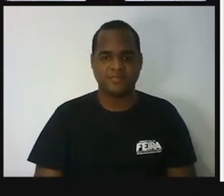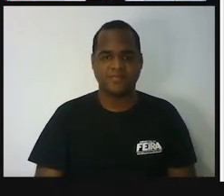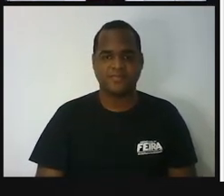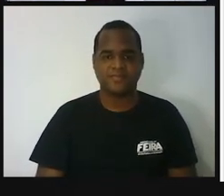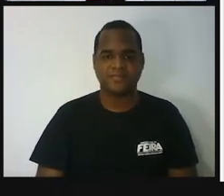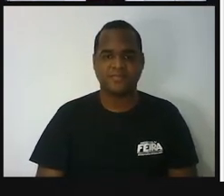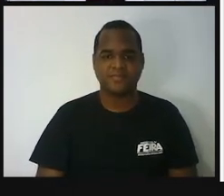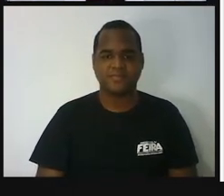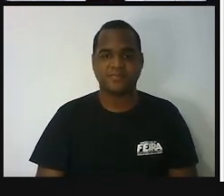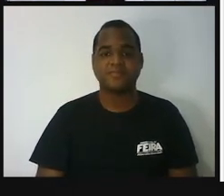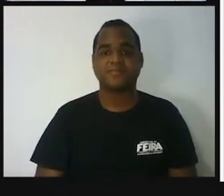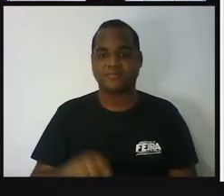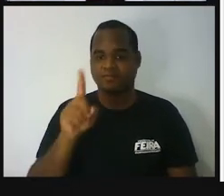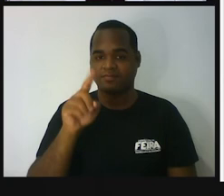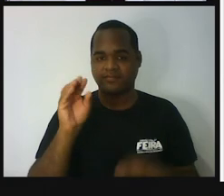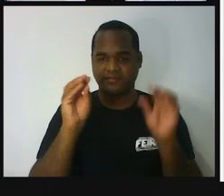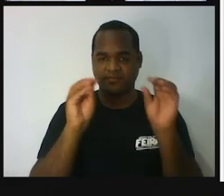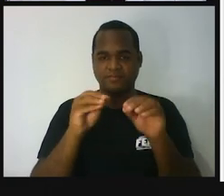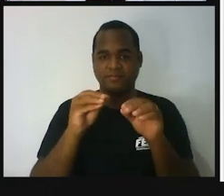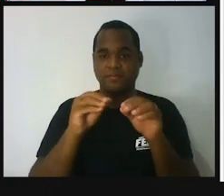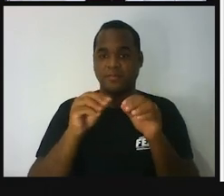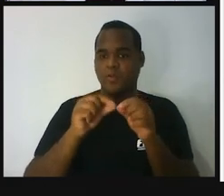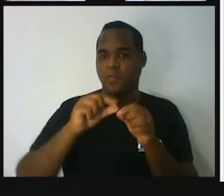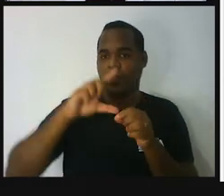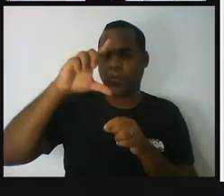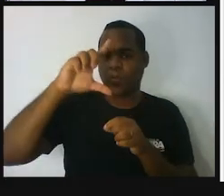E aí, a gente coloca aqui maiorzão.